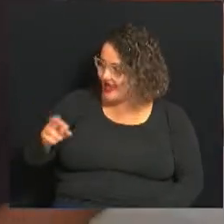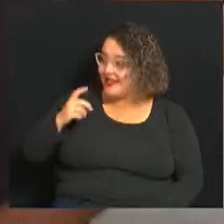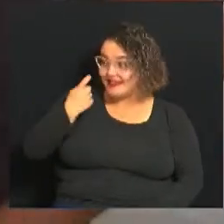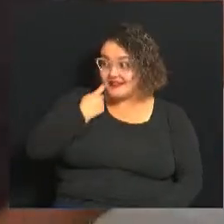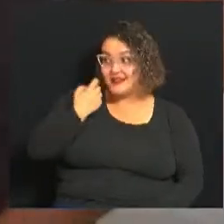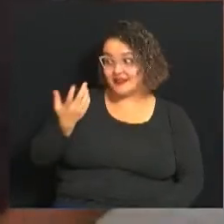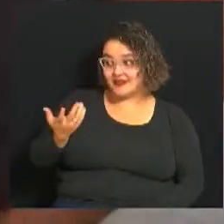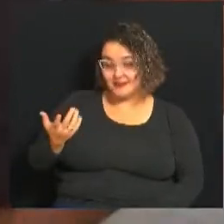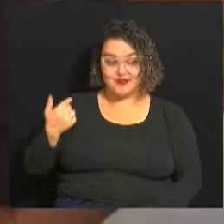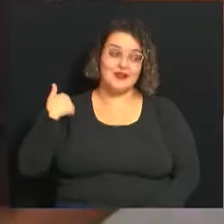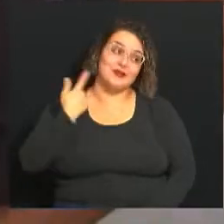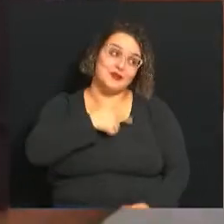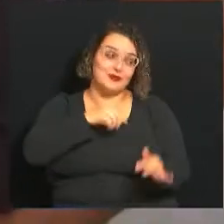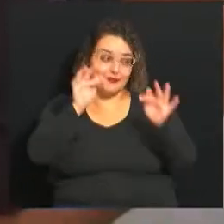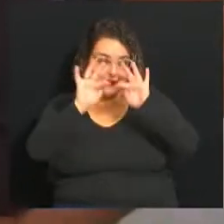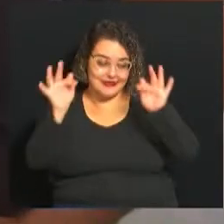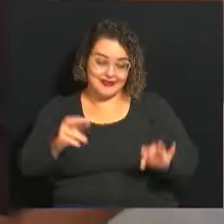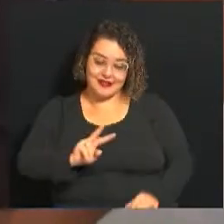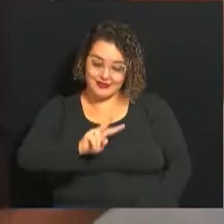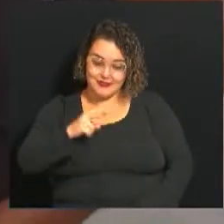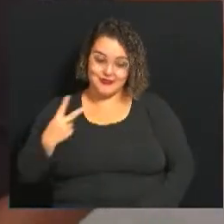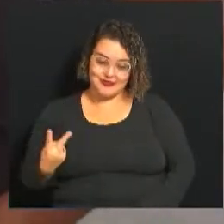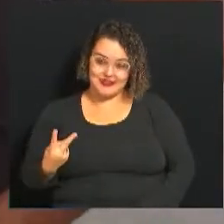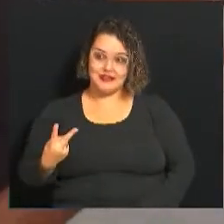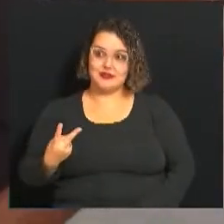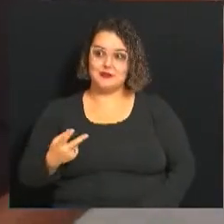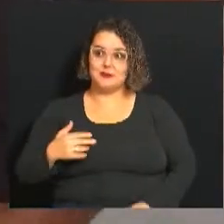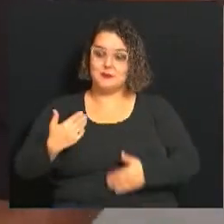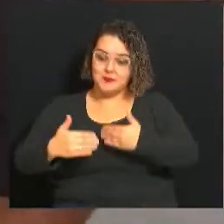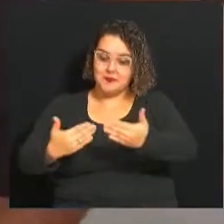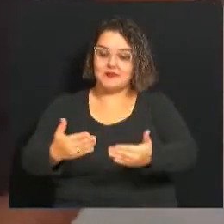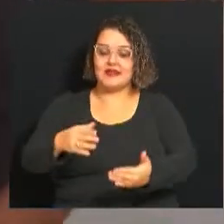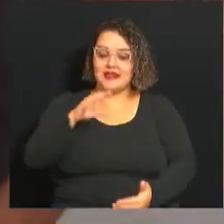Duplo, né? Primeiro porque estamos caminhando aí para o final de semana